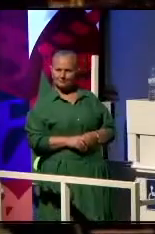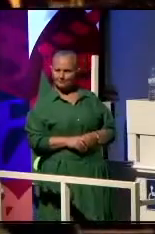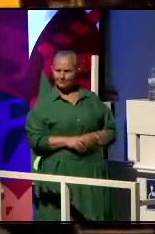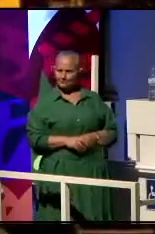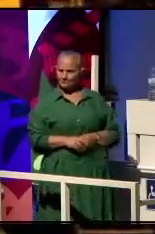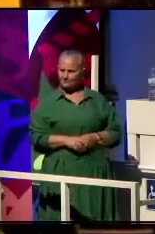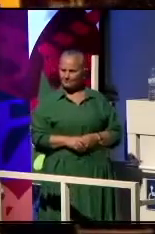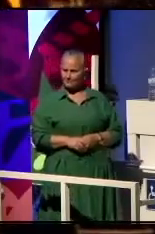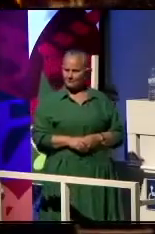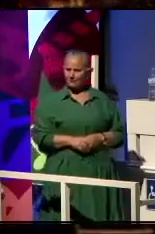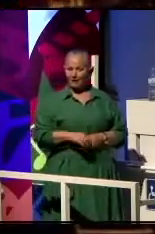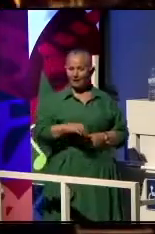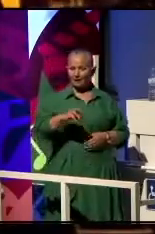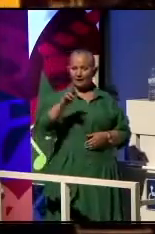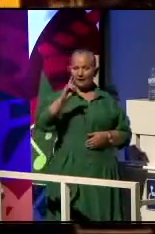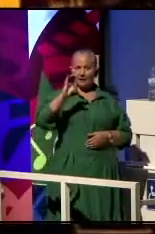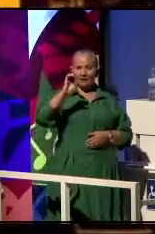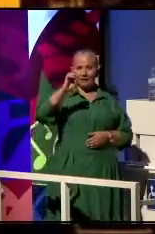Renê.